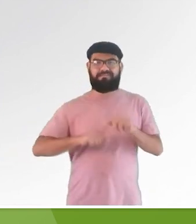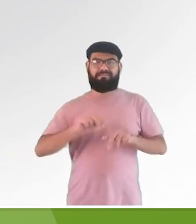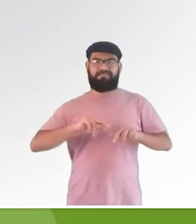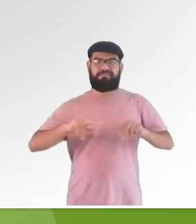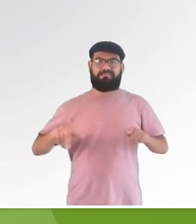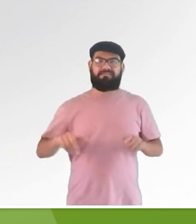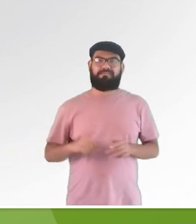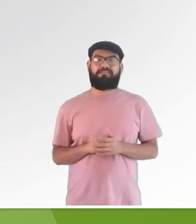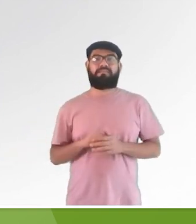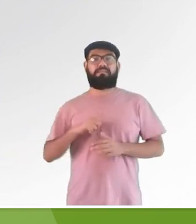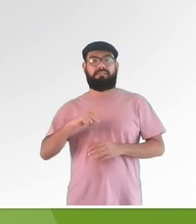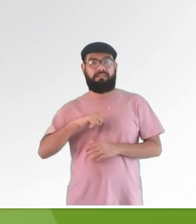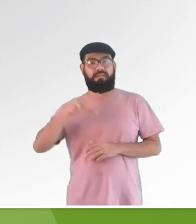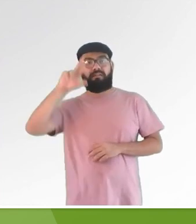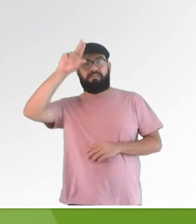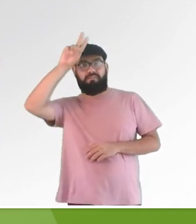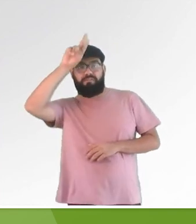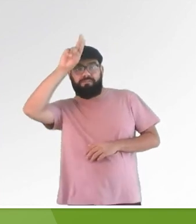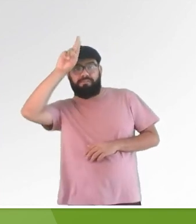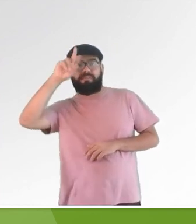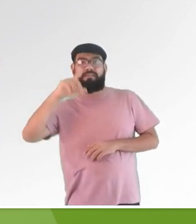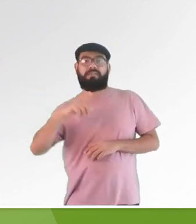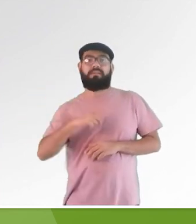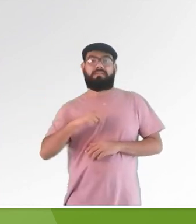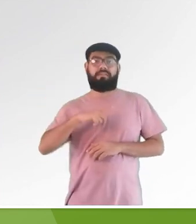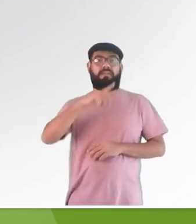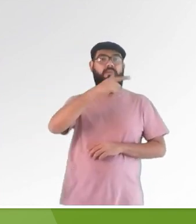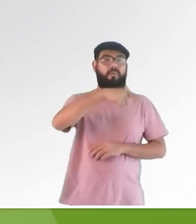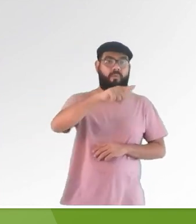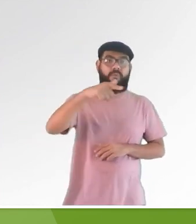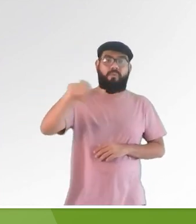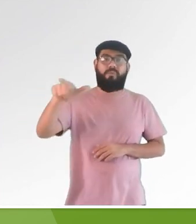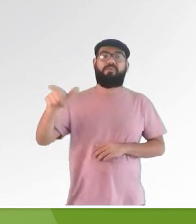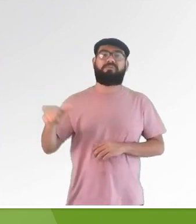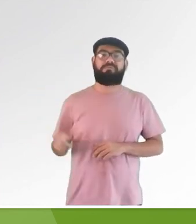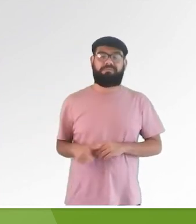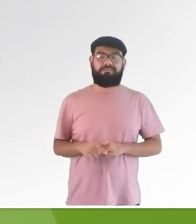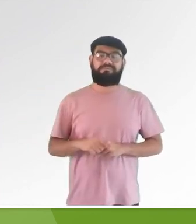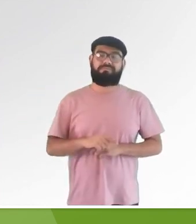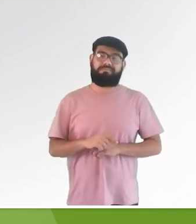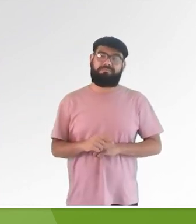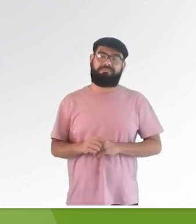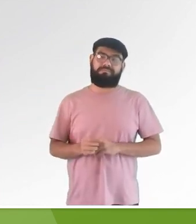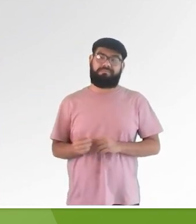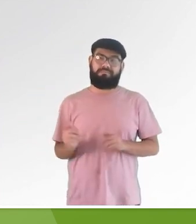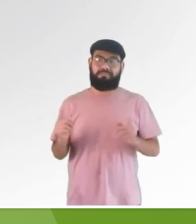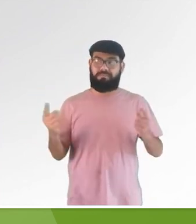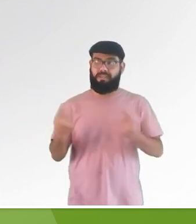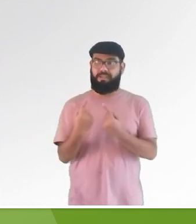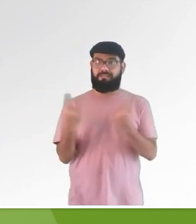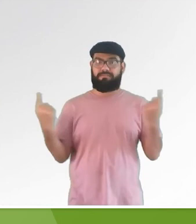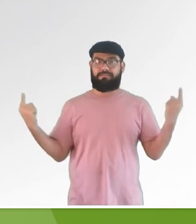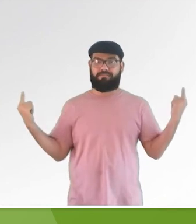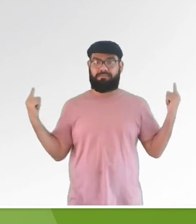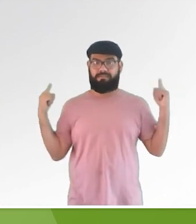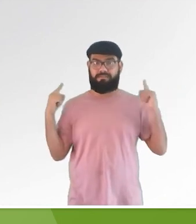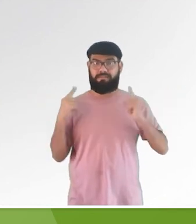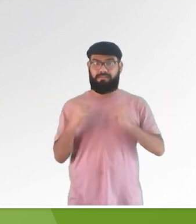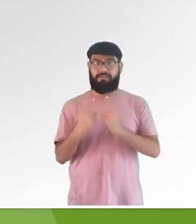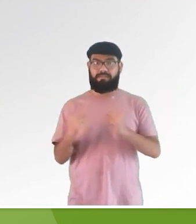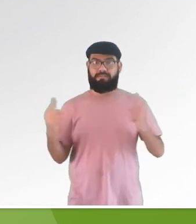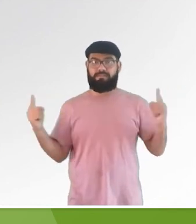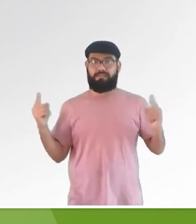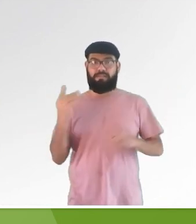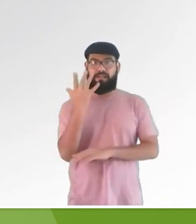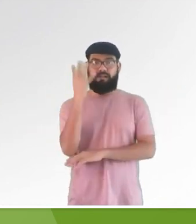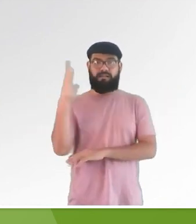formiga, a gente ia ver que tem outros seres vivos ali associados. Então, nesse ambiente aqui de floresta, a gente